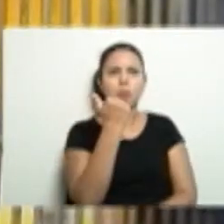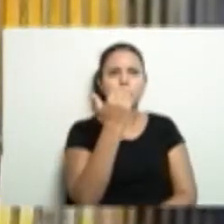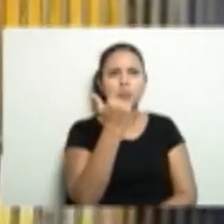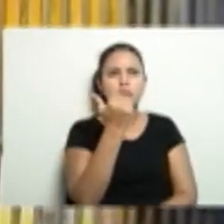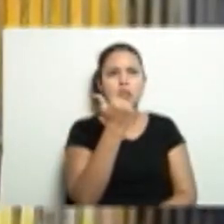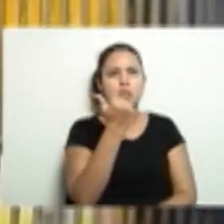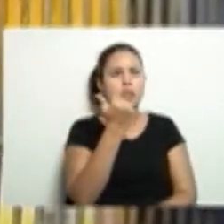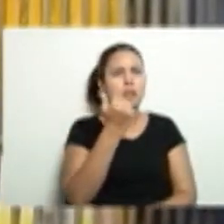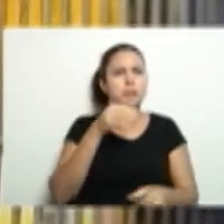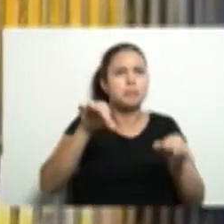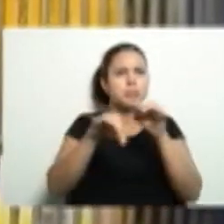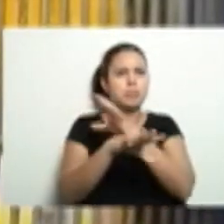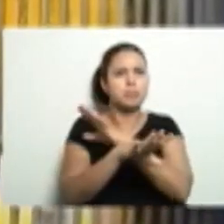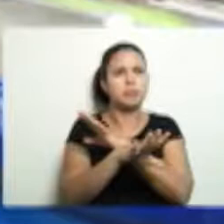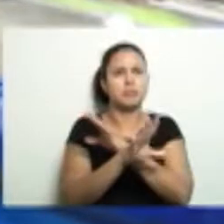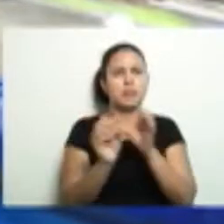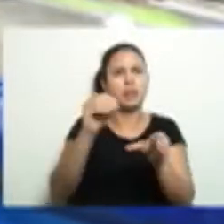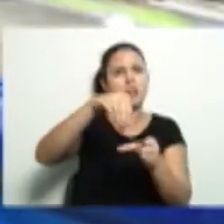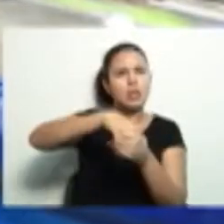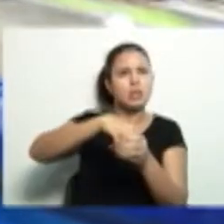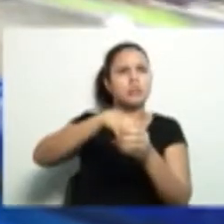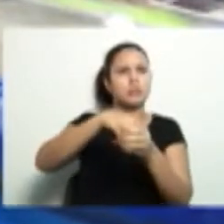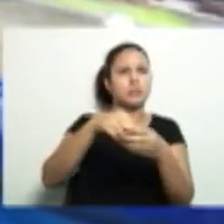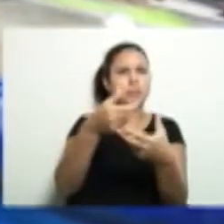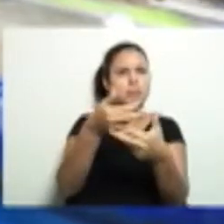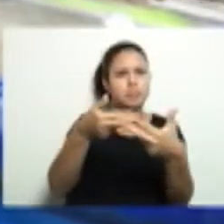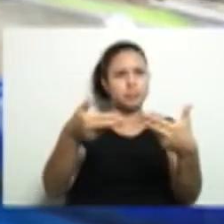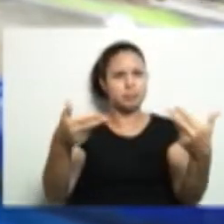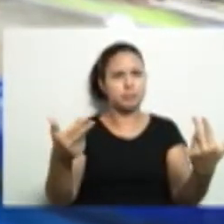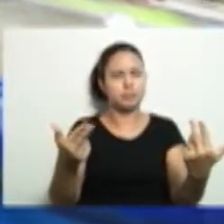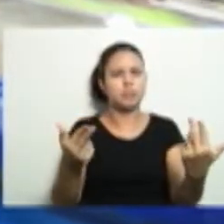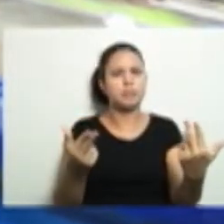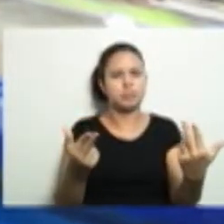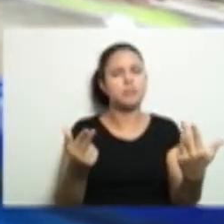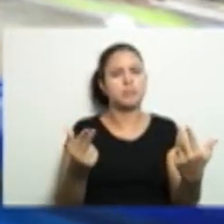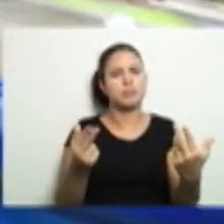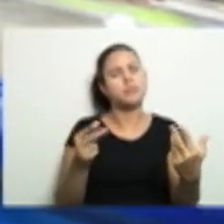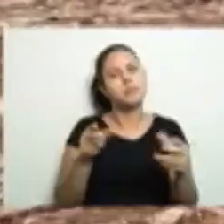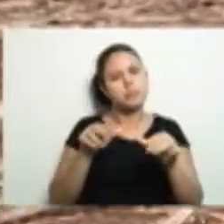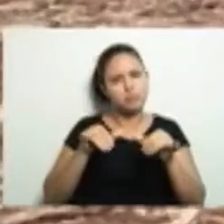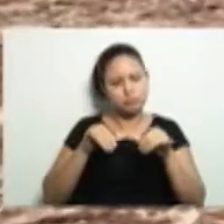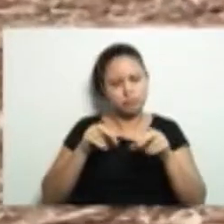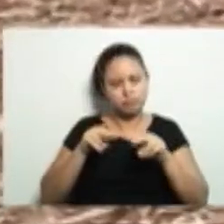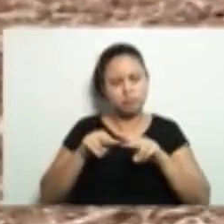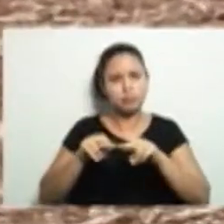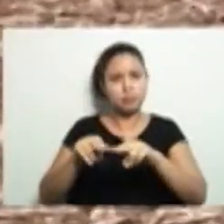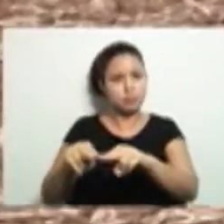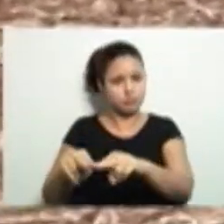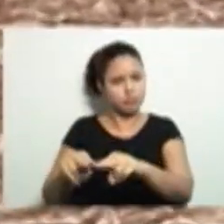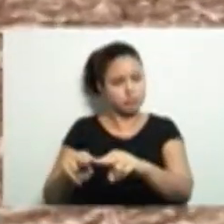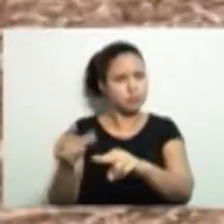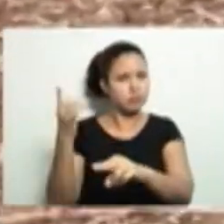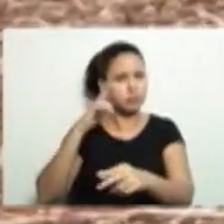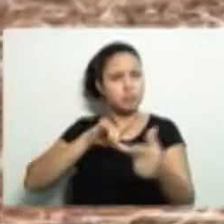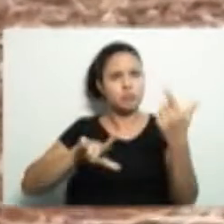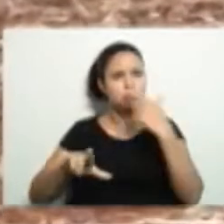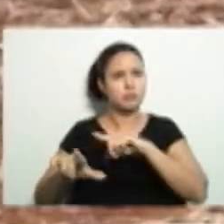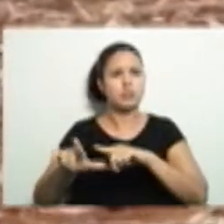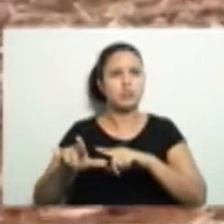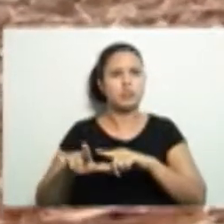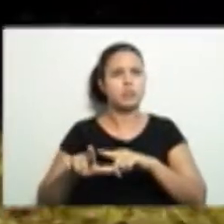enlatadas, cheias de conservantes e disponíveis nas prateleiras dos mercados. O que é natural tem ficado de